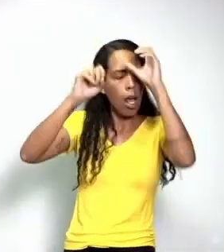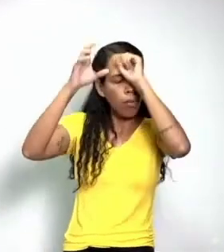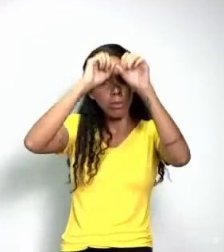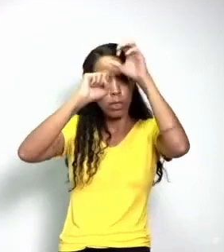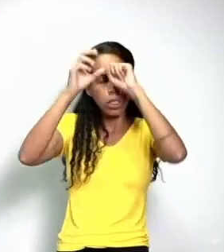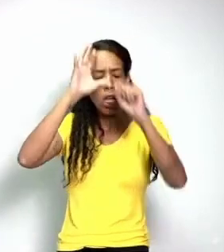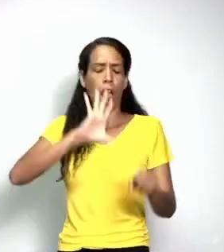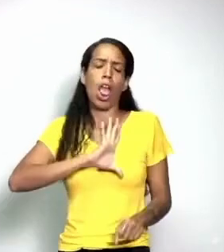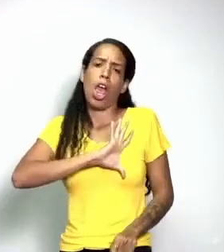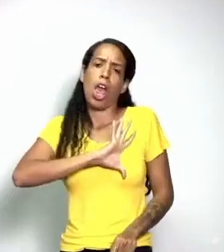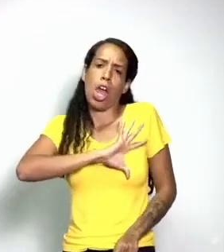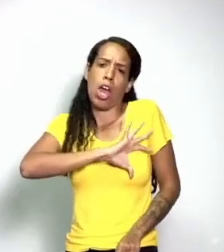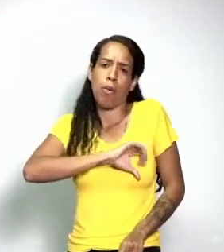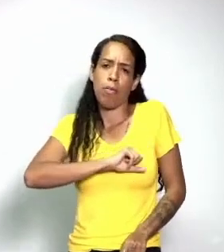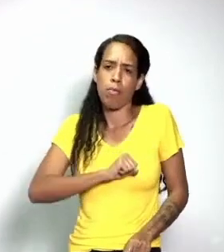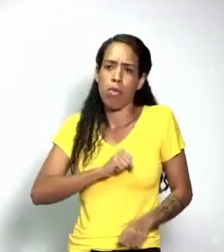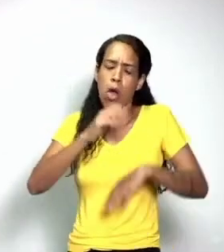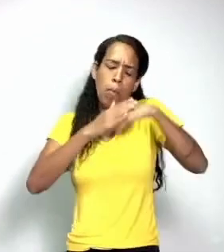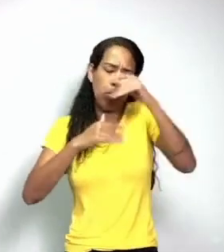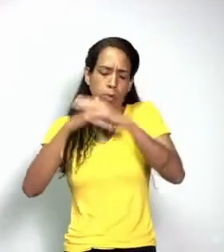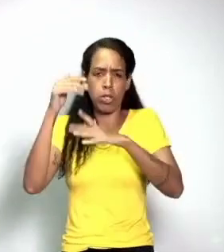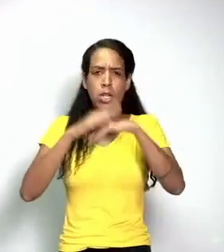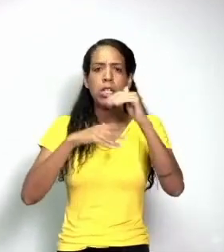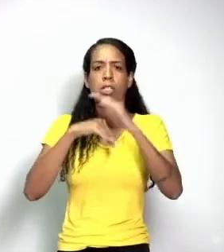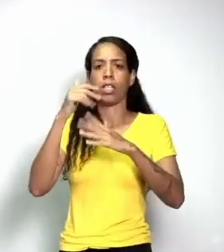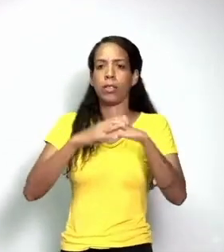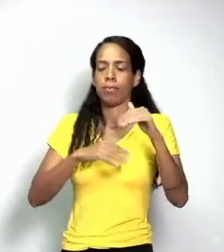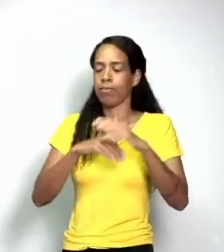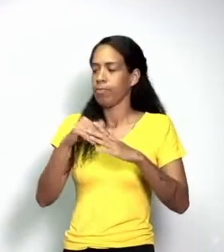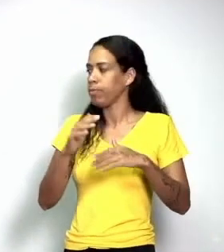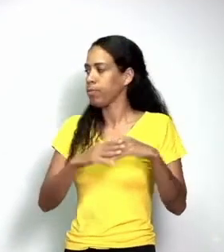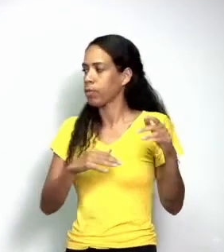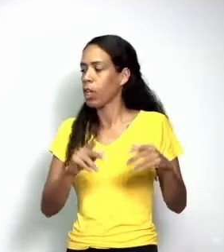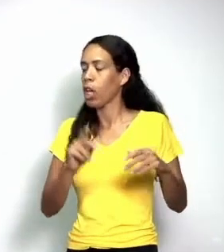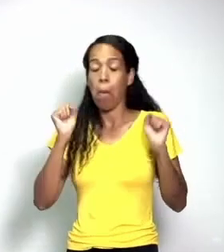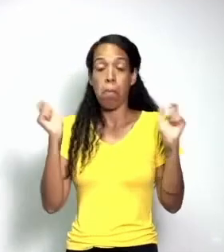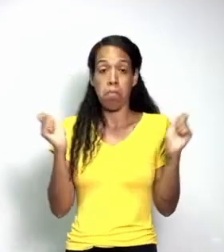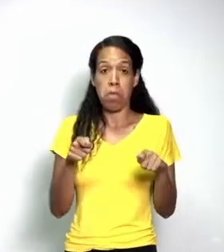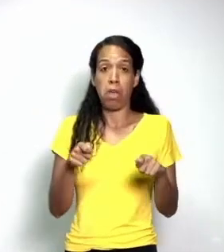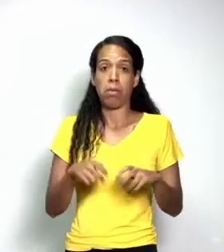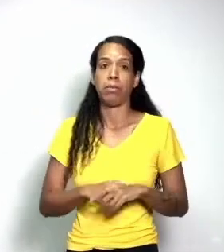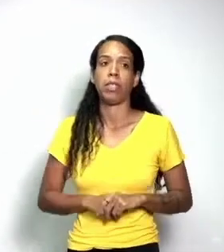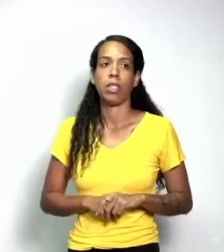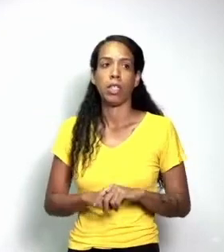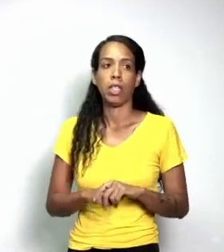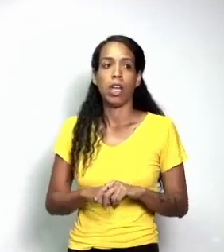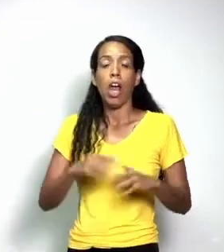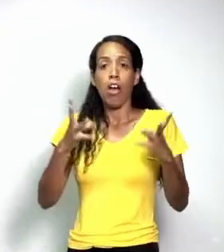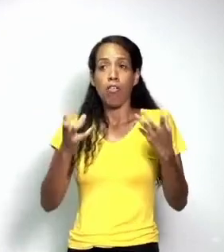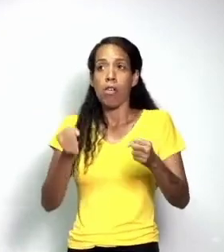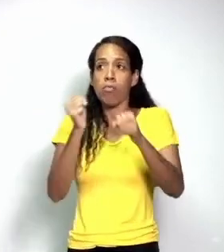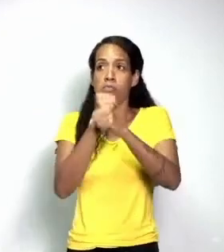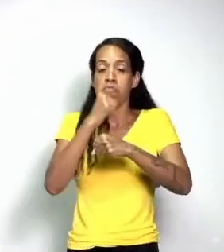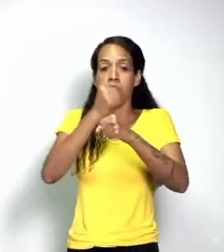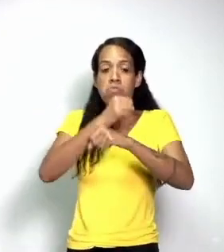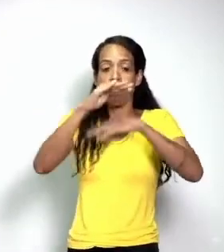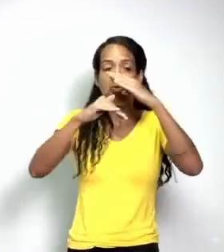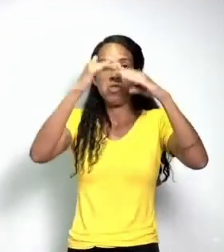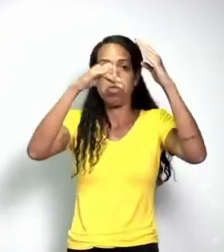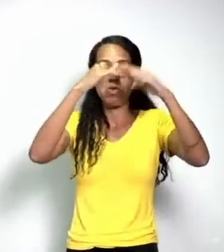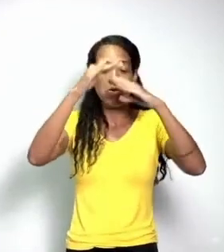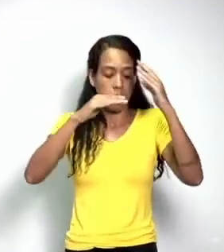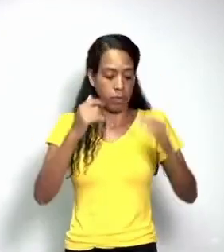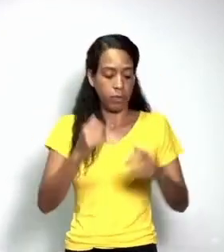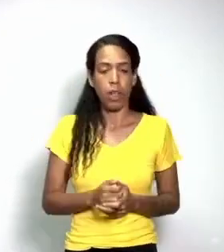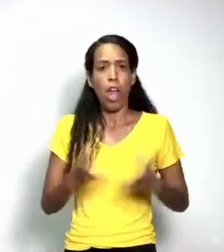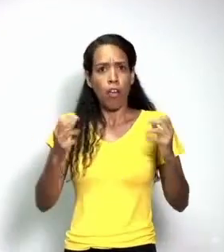de amor, entendeu? De profissionalização, enfim. Eu acho que é possível. Vamos construindo essa caminhada aí. Vamos juntos,